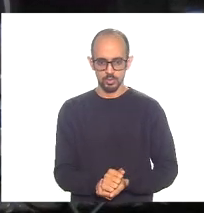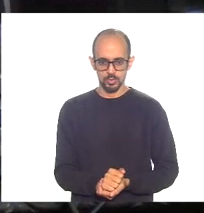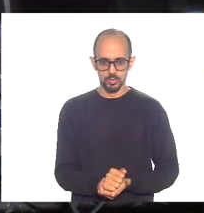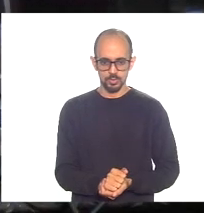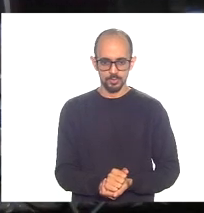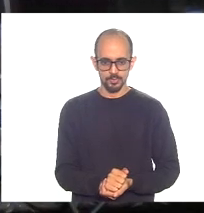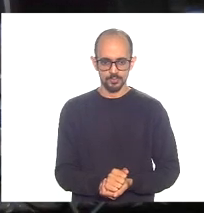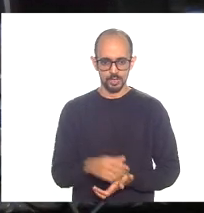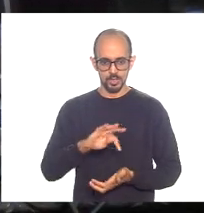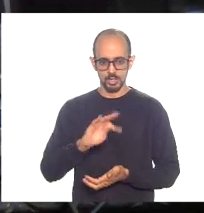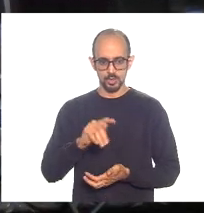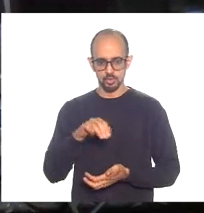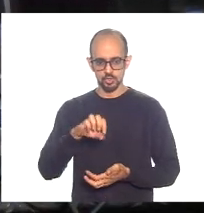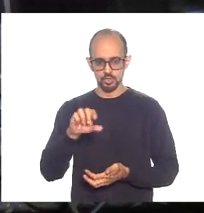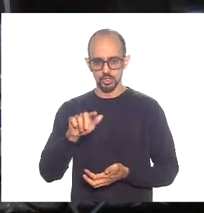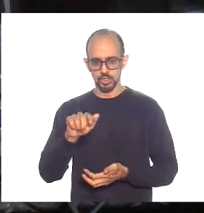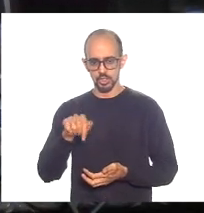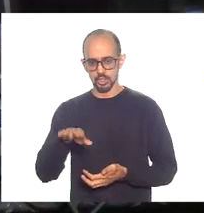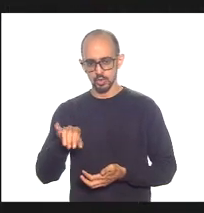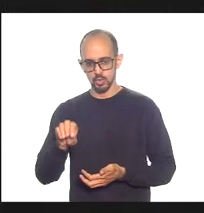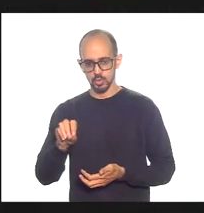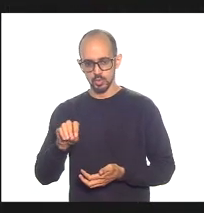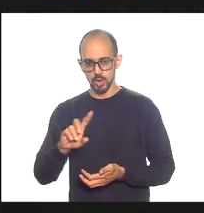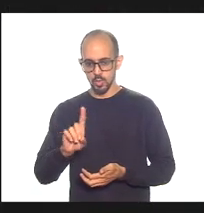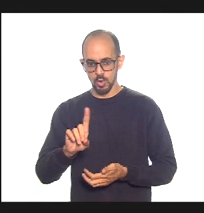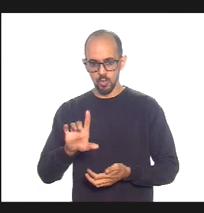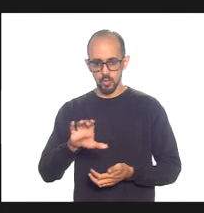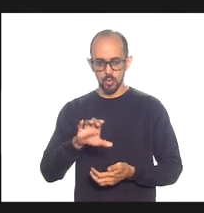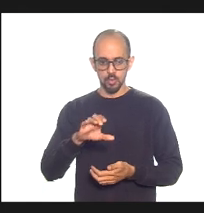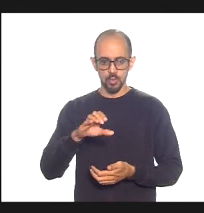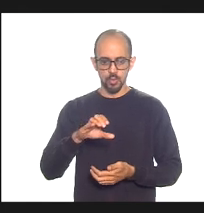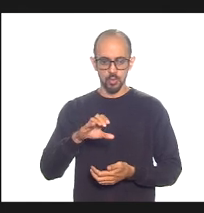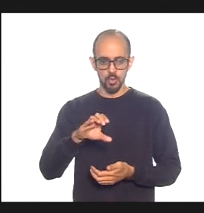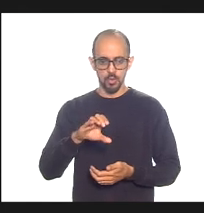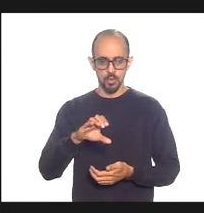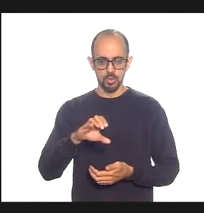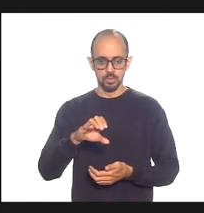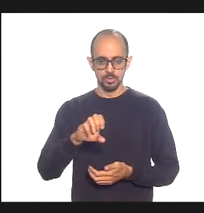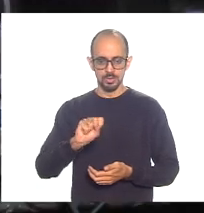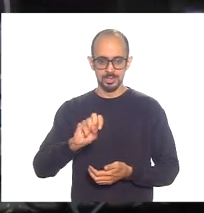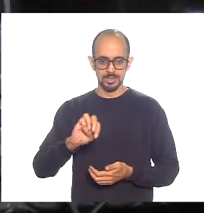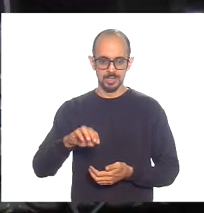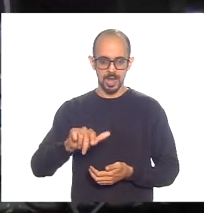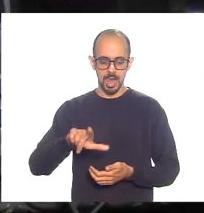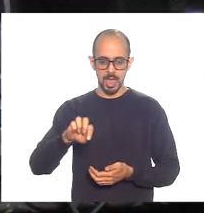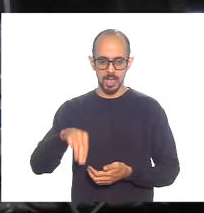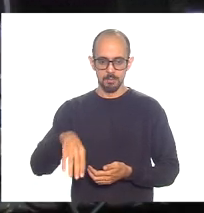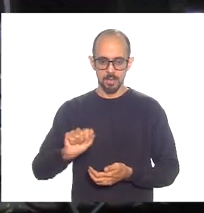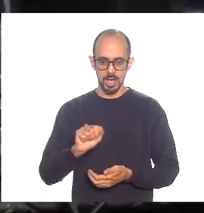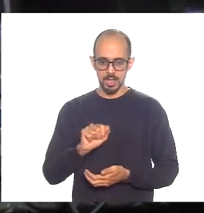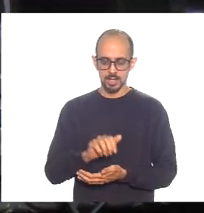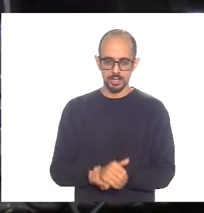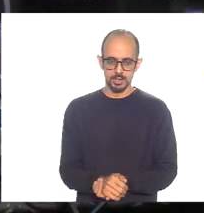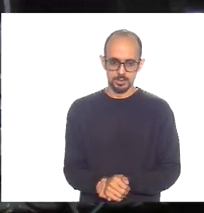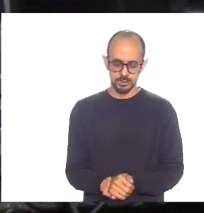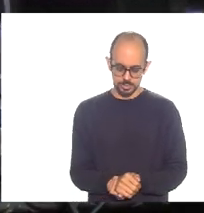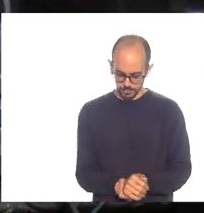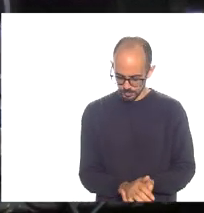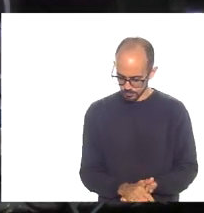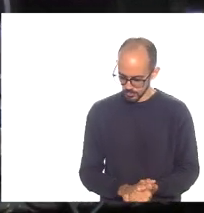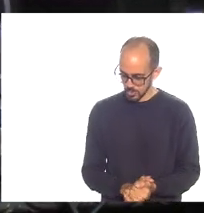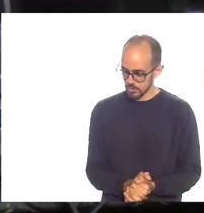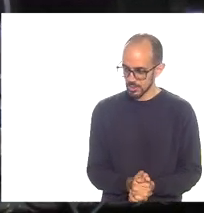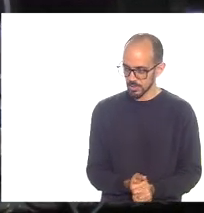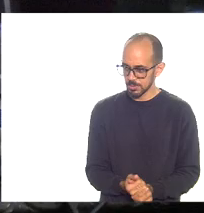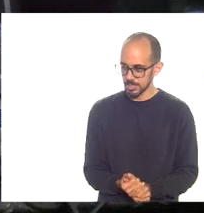foi o deputado Chiquinho da Mangueira? Não, não, Coronel Salema. Coronel Salema, Coronel favorável. Coronel Salema.